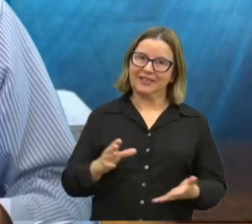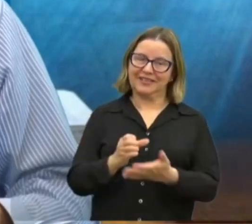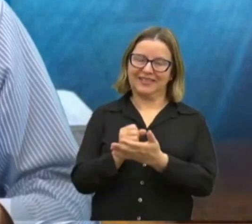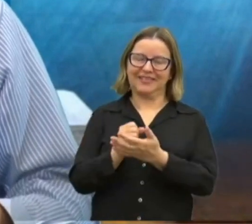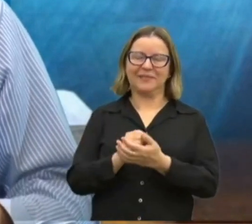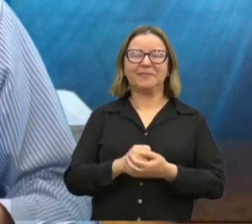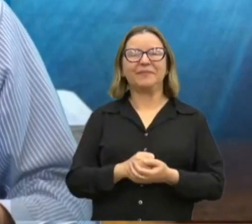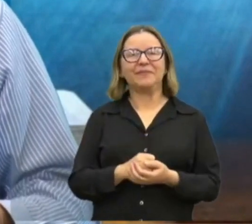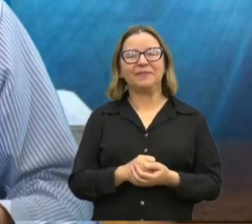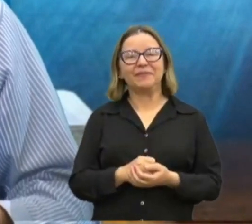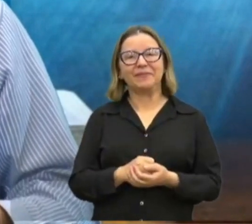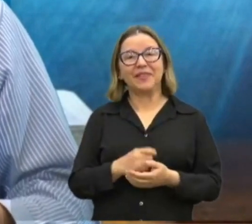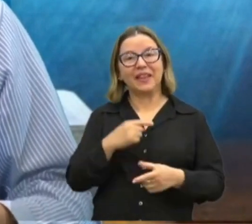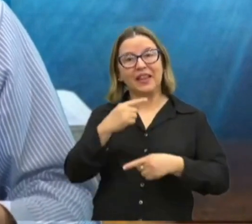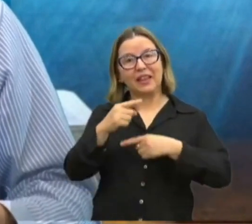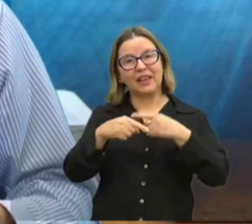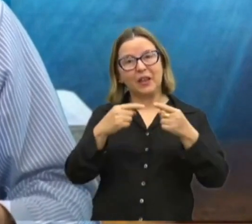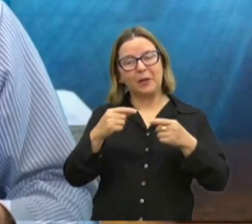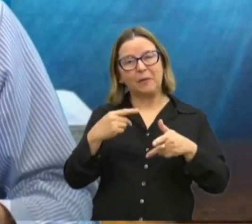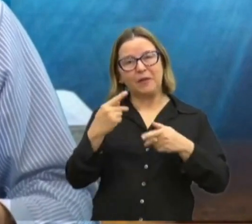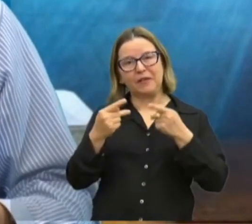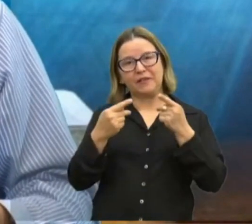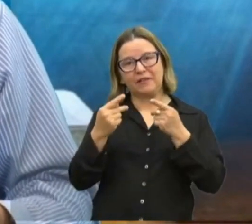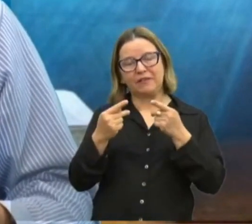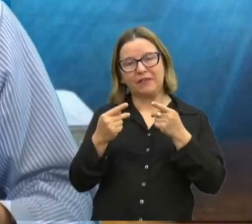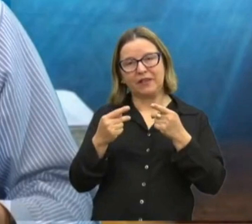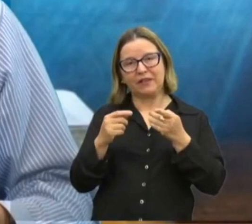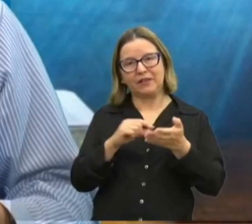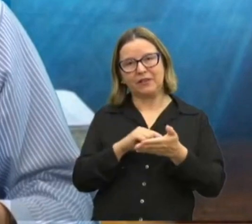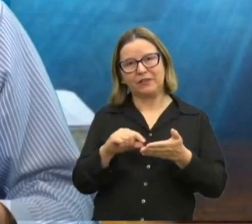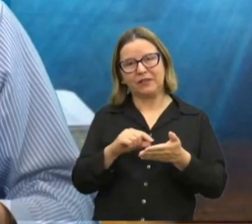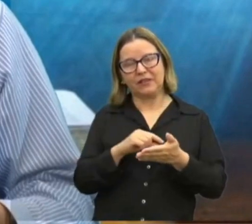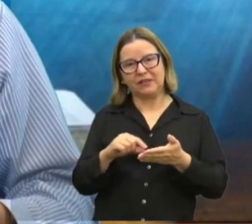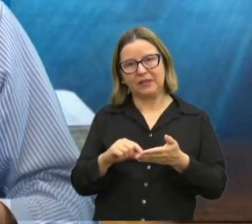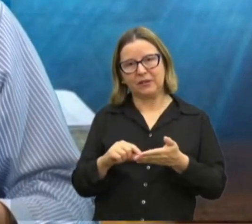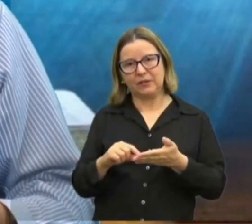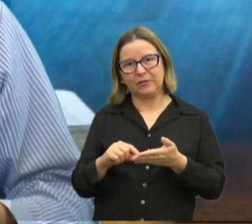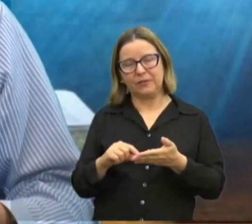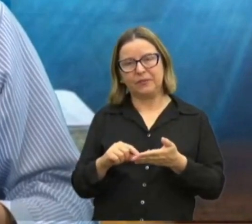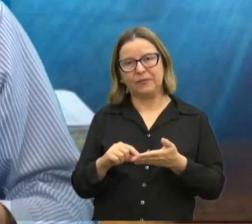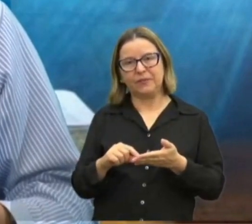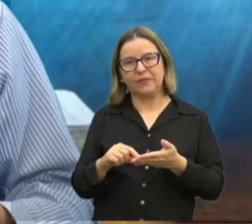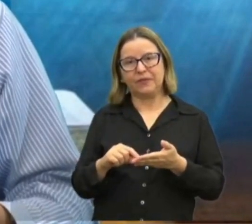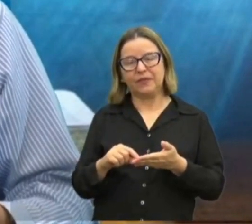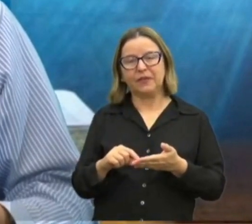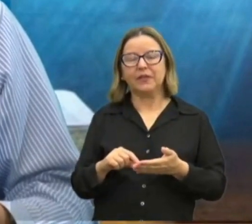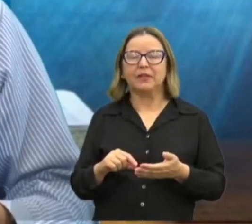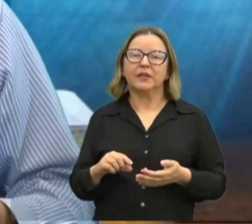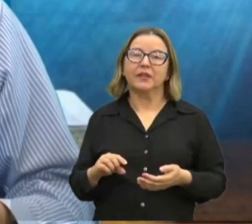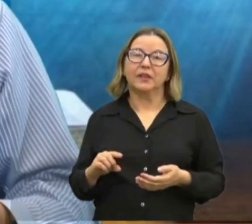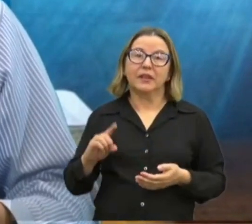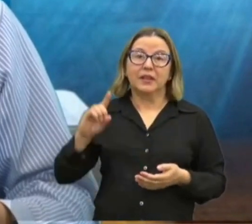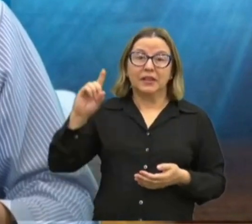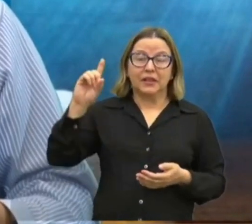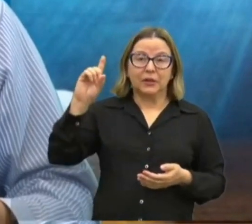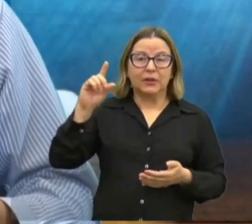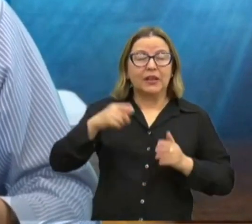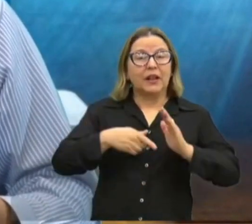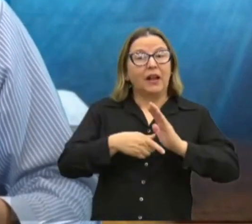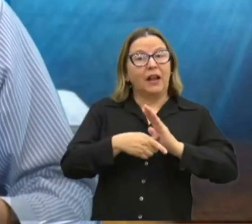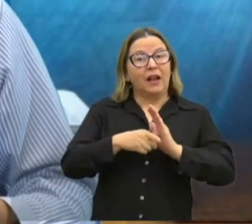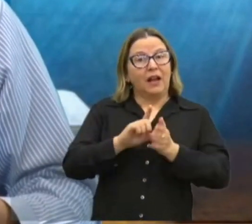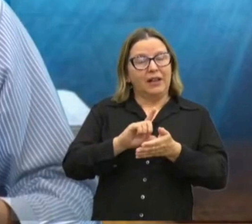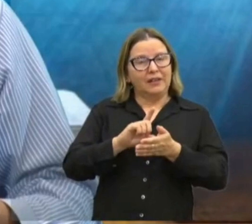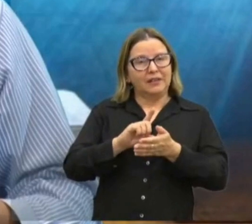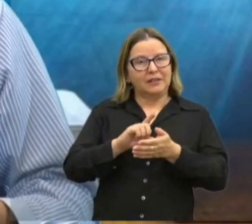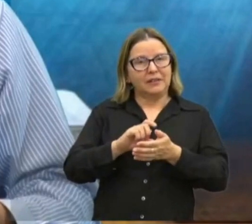E depois, ele diz mais um pouquinho aqui no versículo, né? Ele não poupou o seu próprio filho, antes,